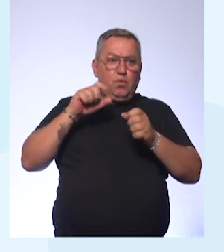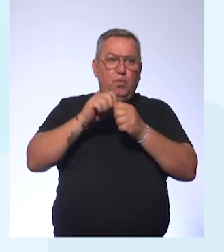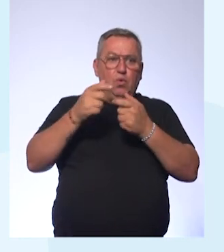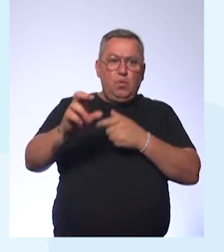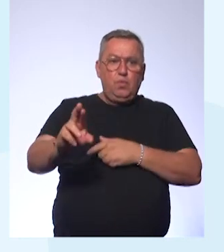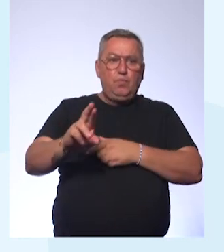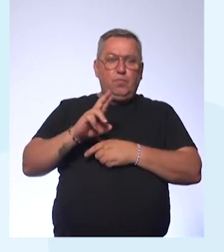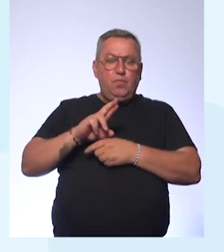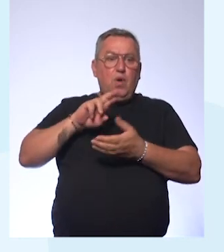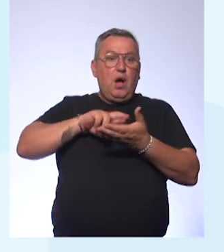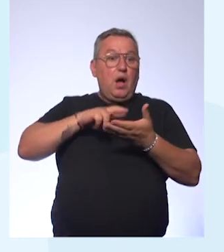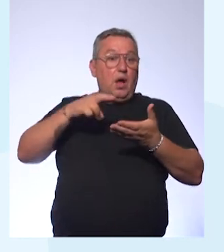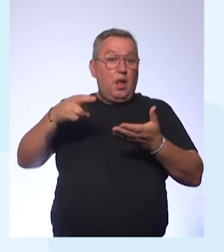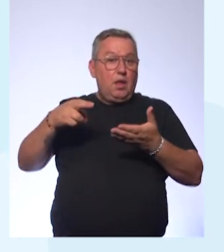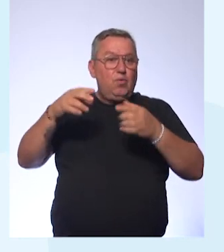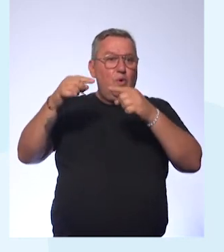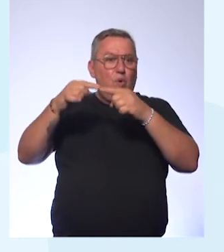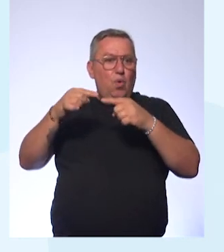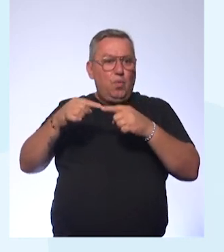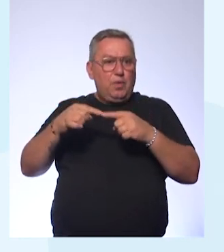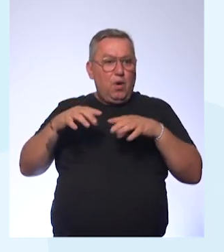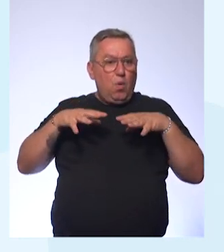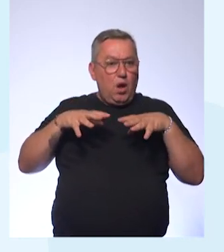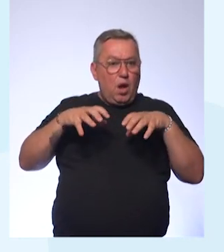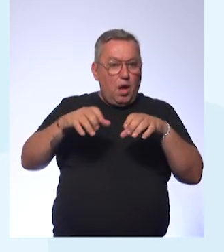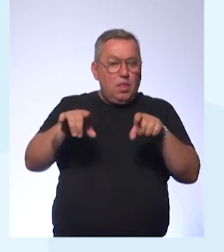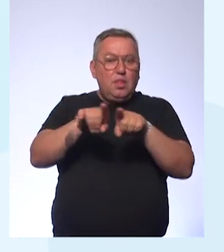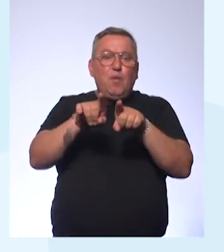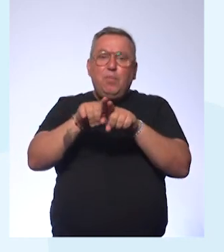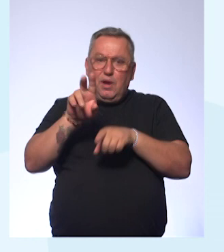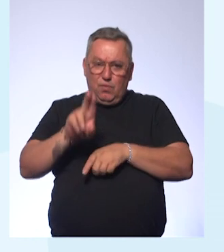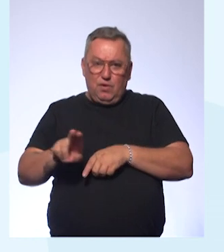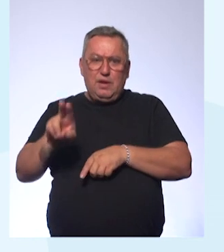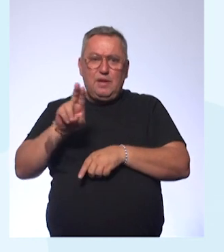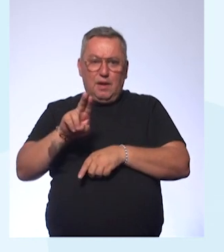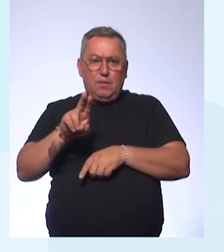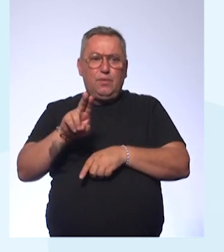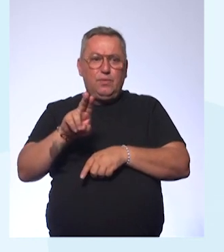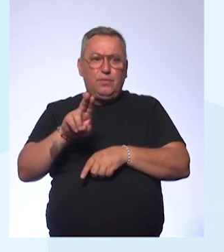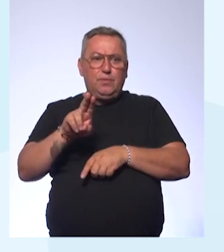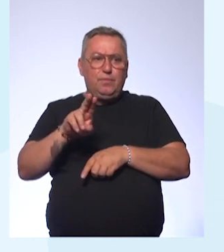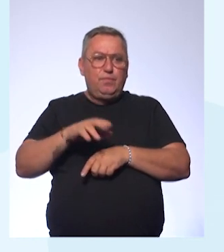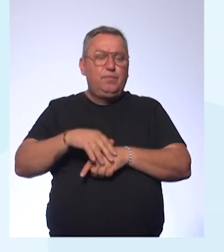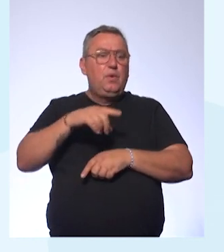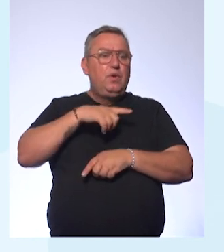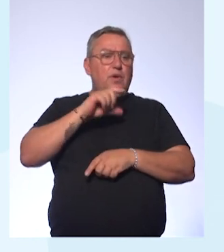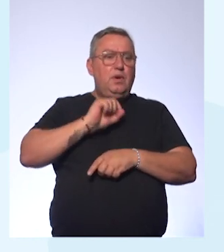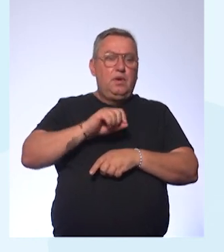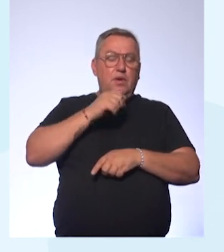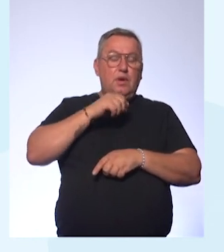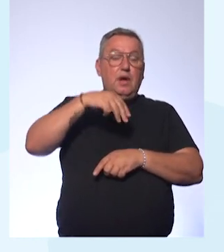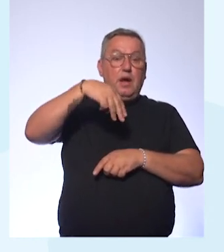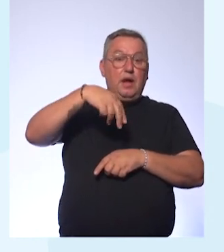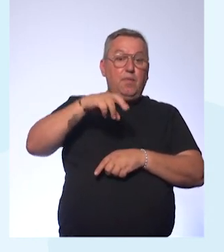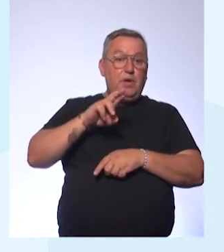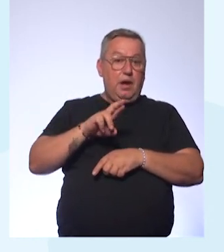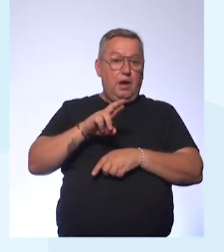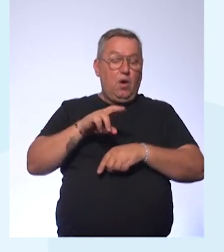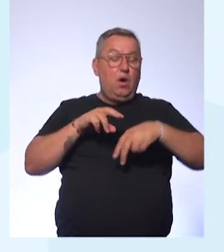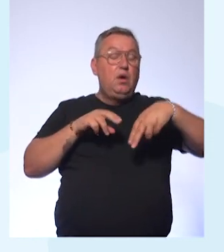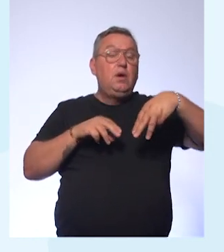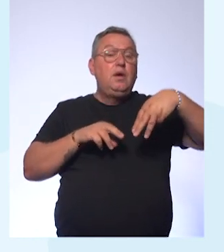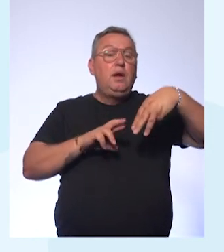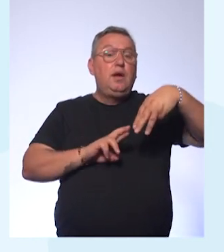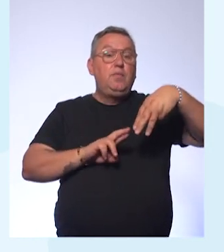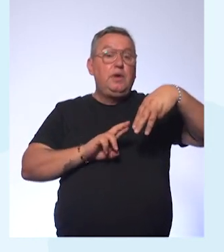reação coincide com a massa dos reagentes utilizados. Então, aqui eu tenho MR